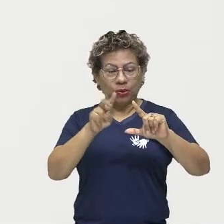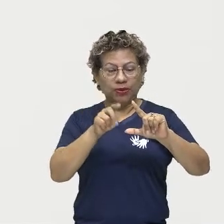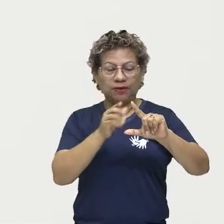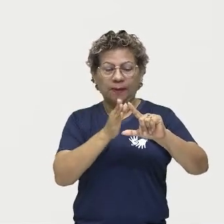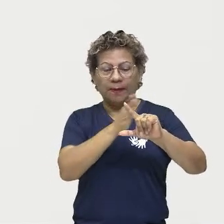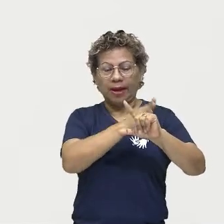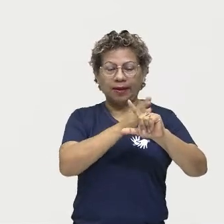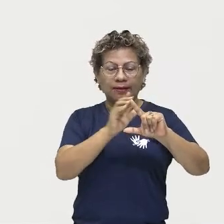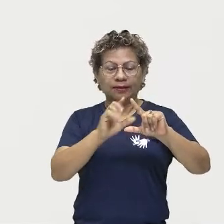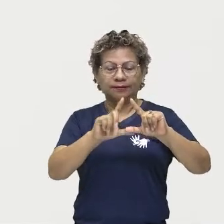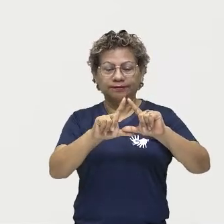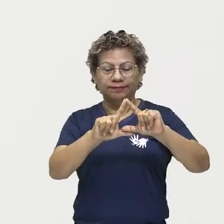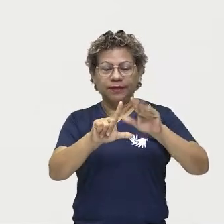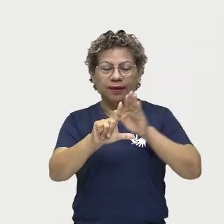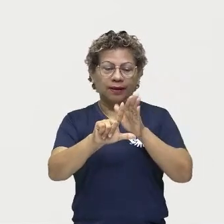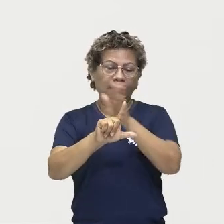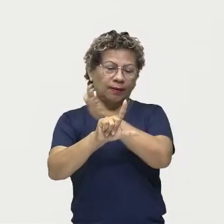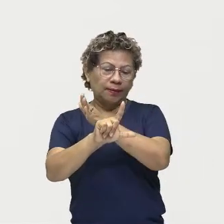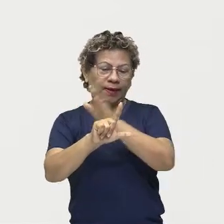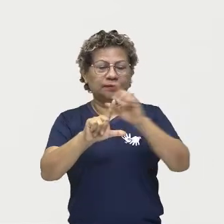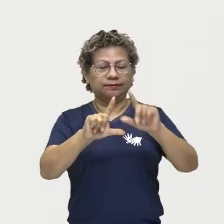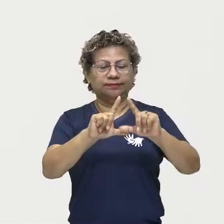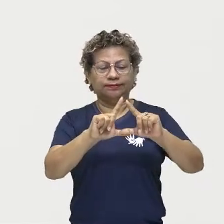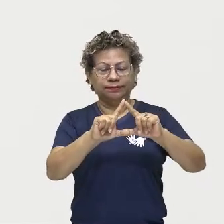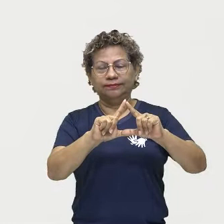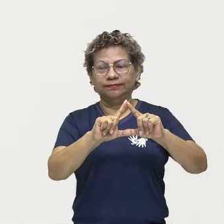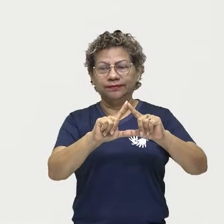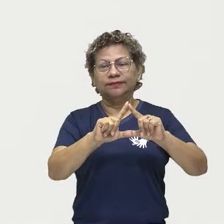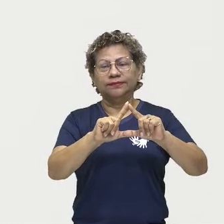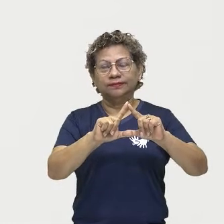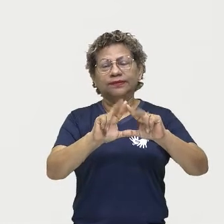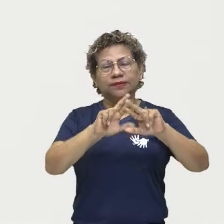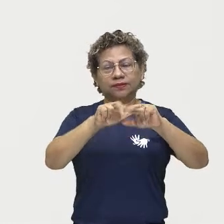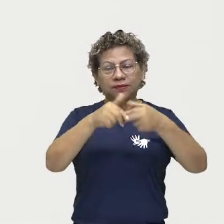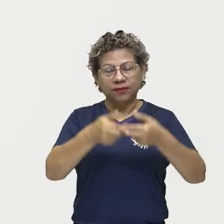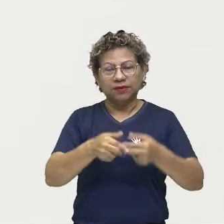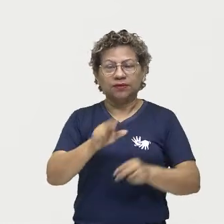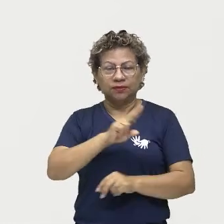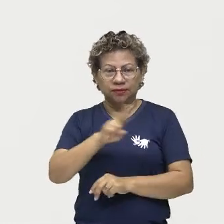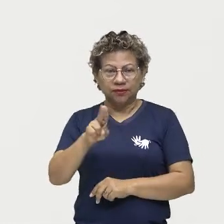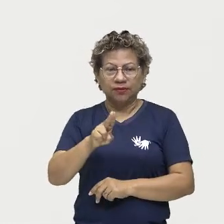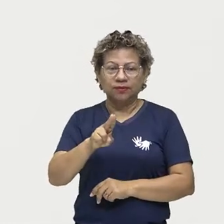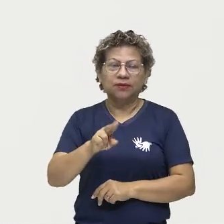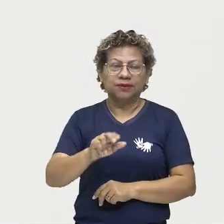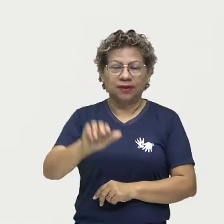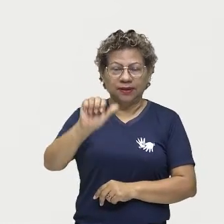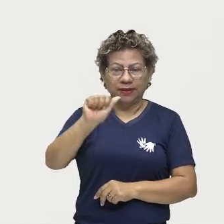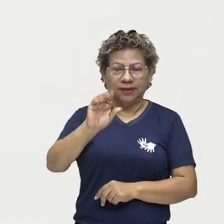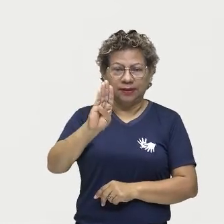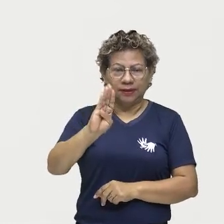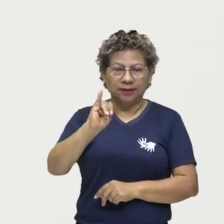reta aqui é a nossa bissetriz, tá?